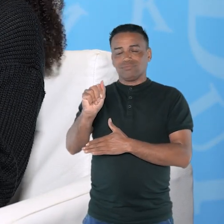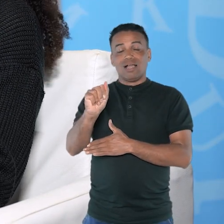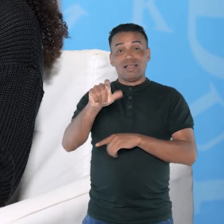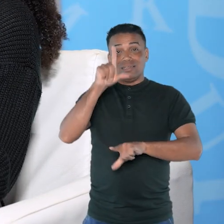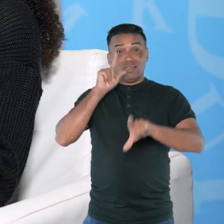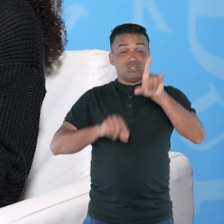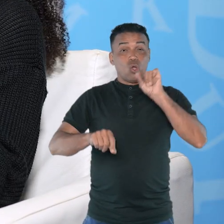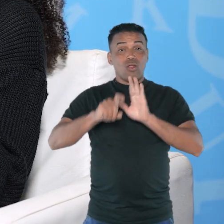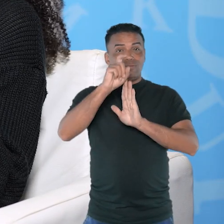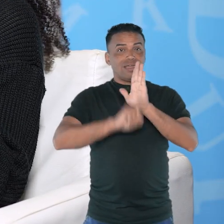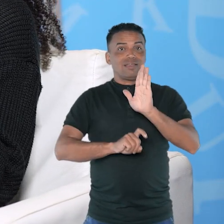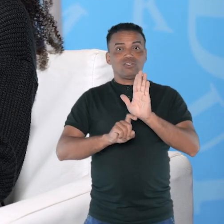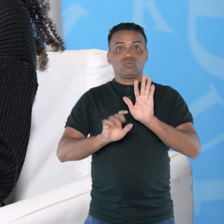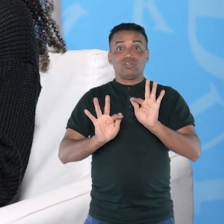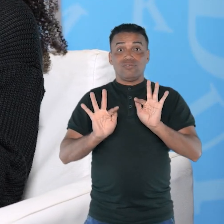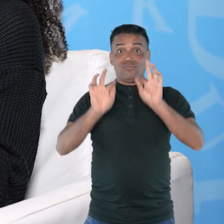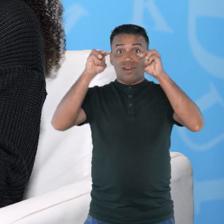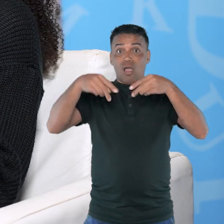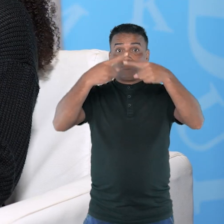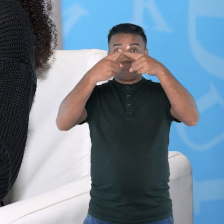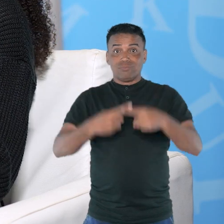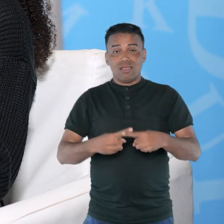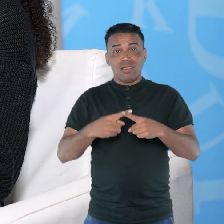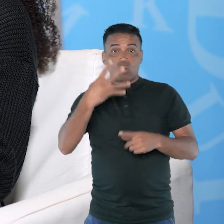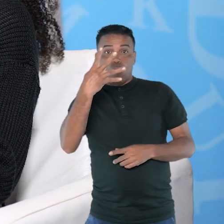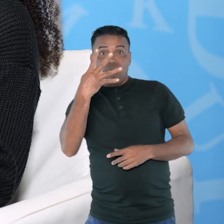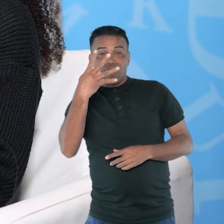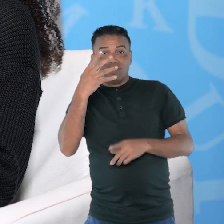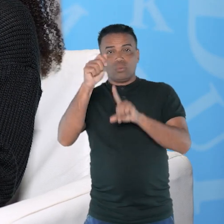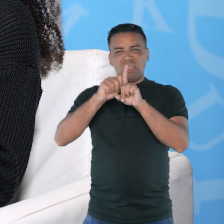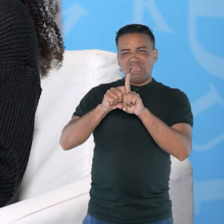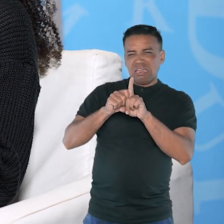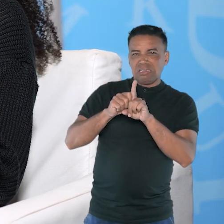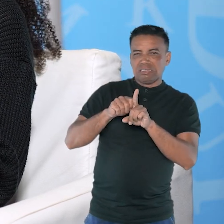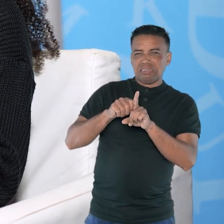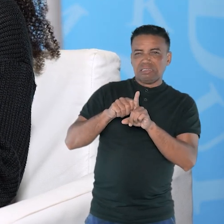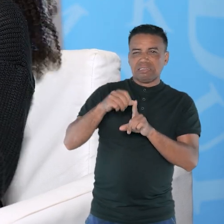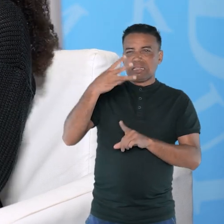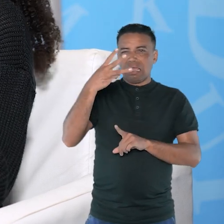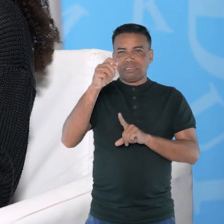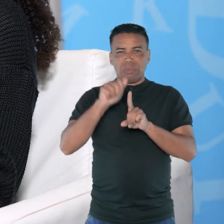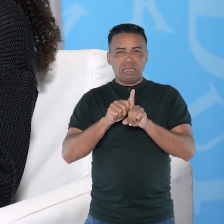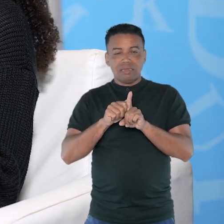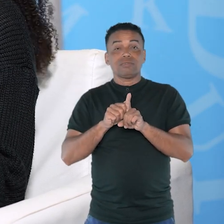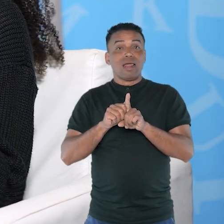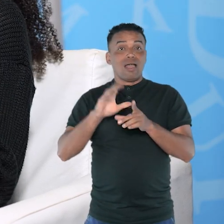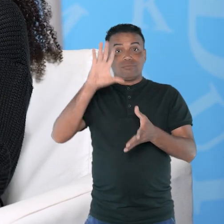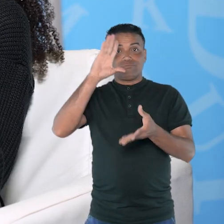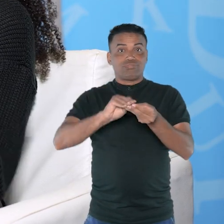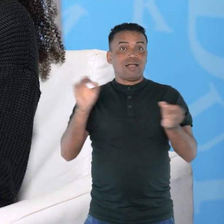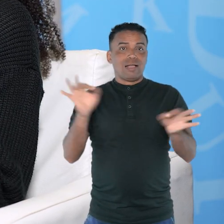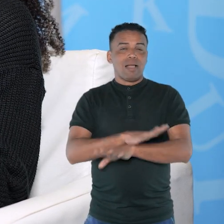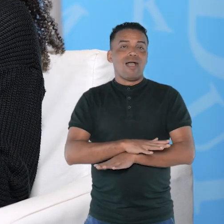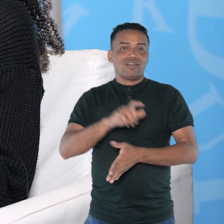os finalistas, e a gente tem um prazo de 4 meses, 3 meses, mais ou menos 4 a 5 meses, eu acho, na verdade, para concluir o livro. Então,